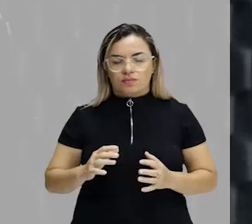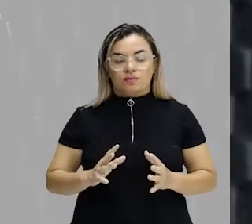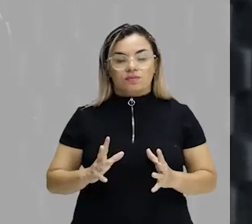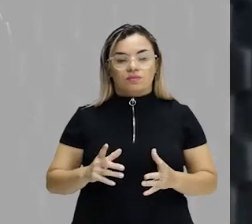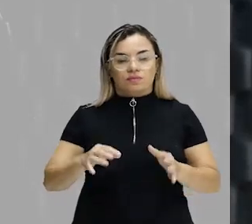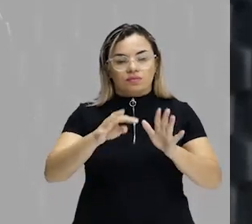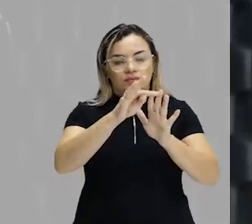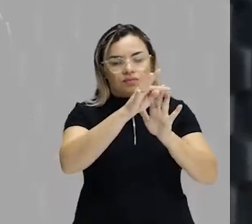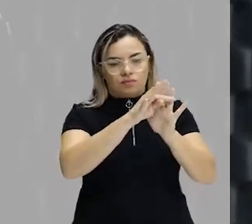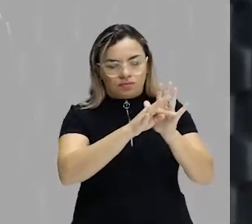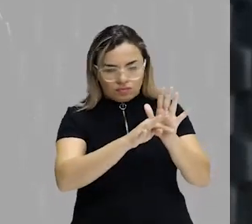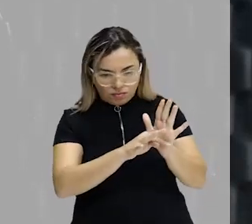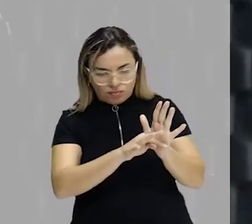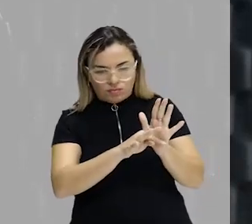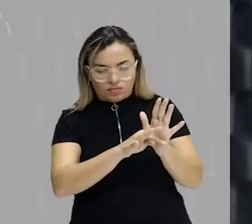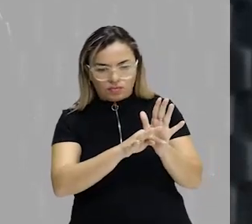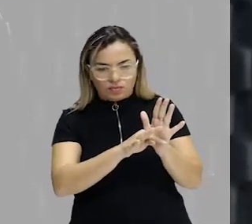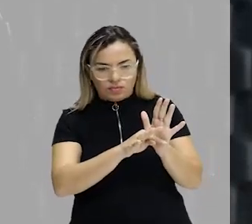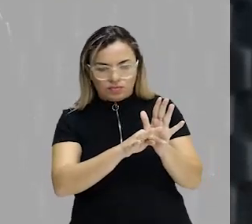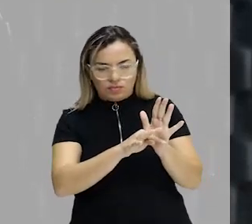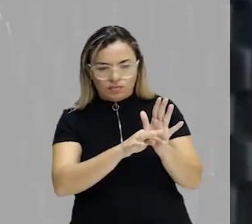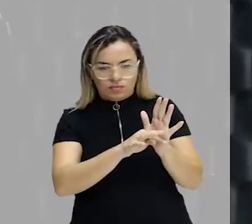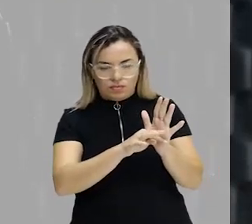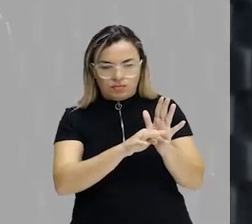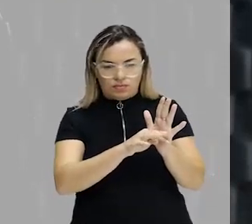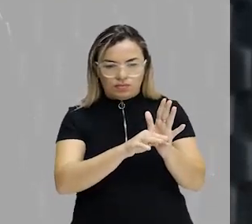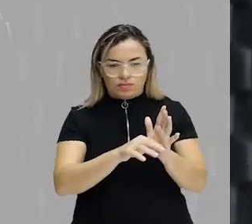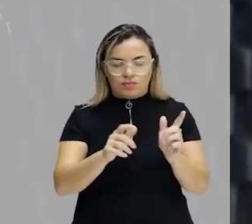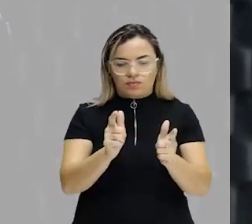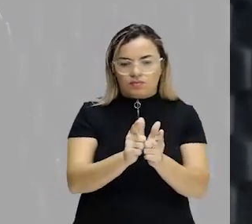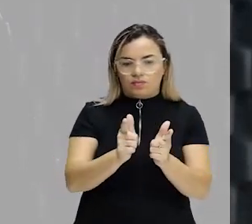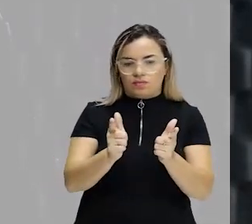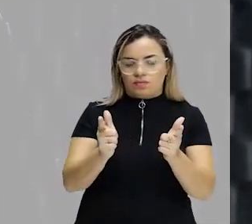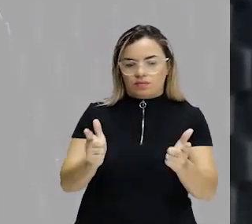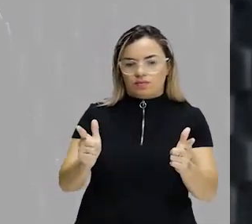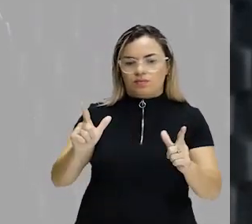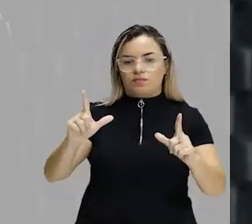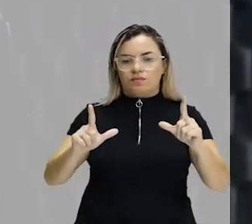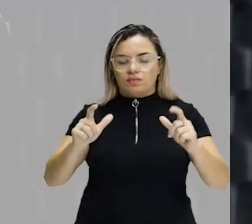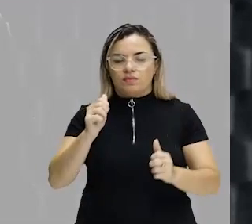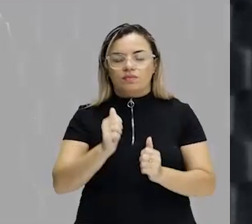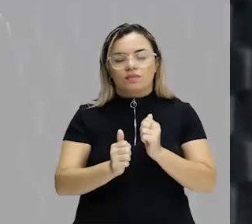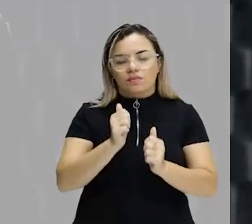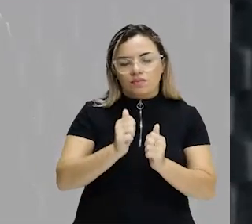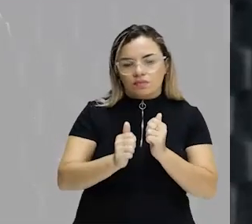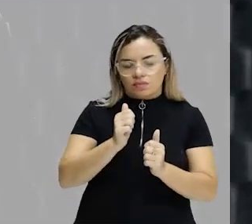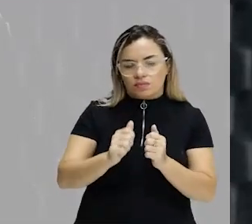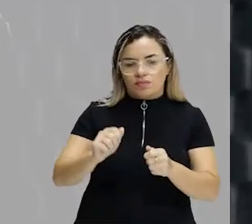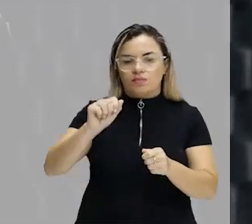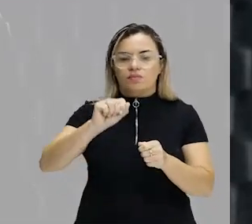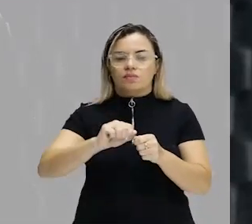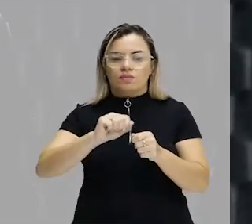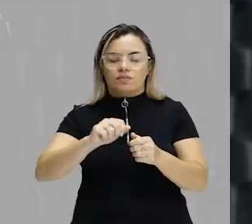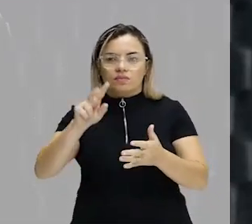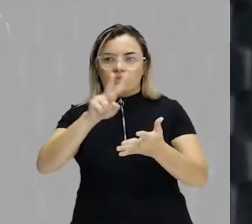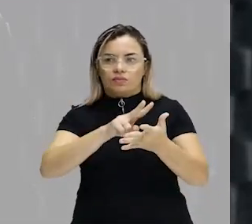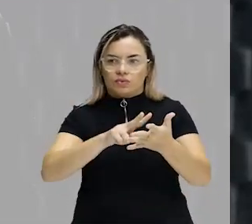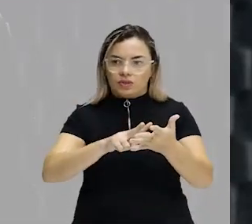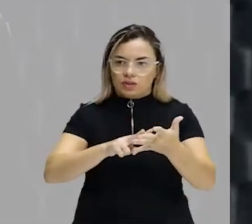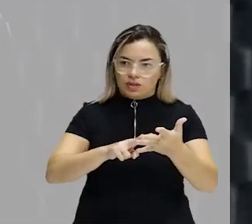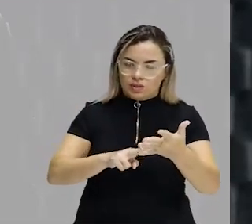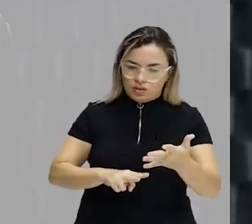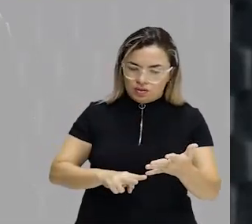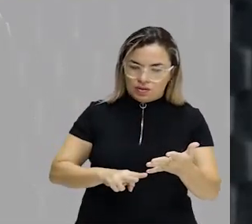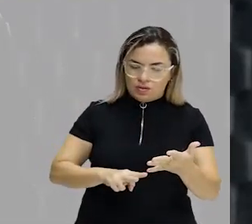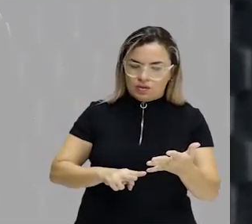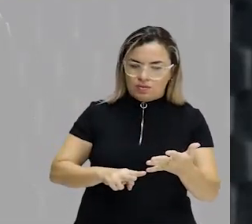um texto jornalístico da área do esporte, onde nós já fizemos a leitura, eu fiz a leitura bem pausada e a